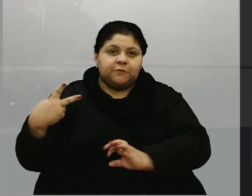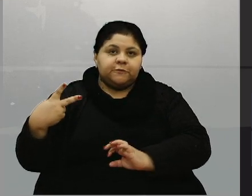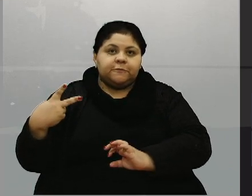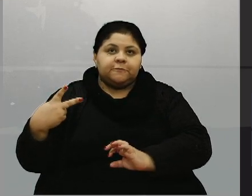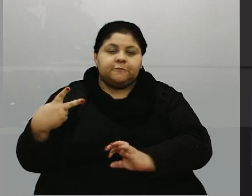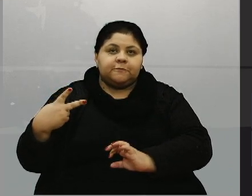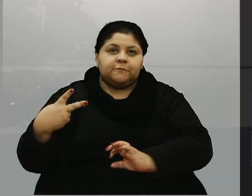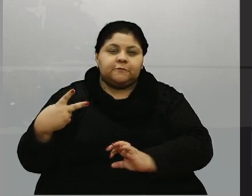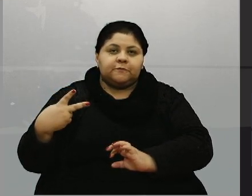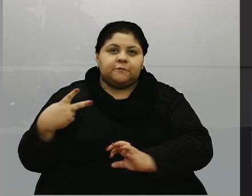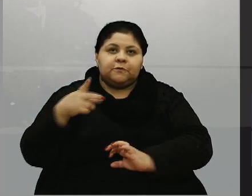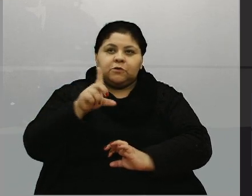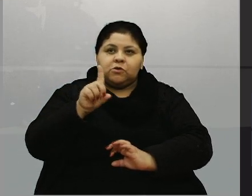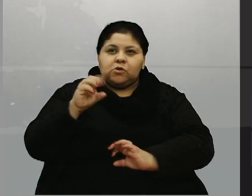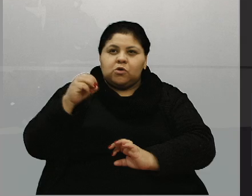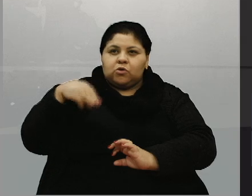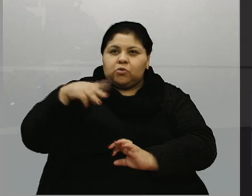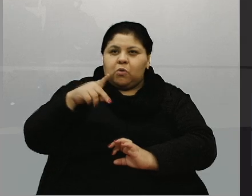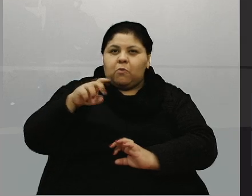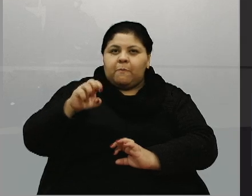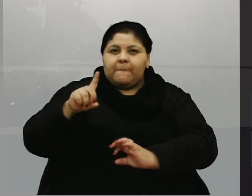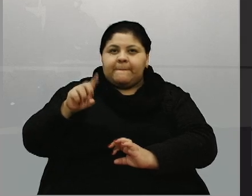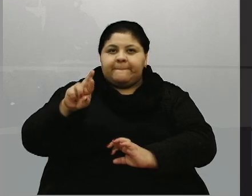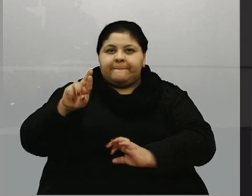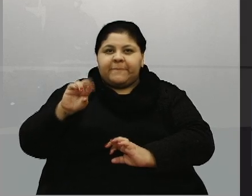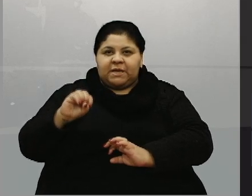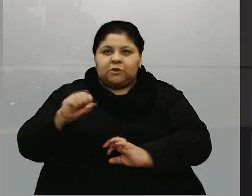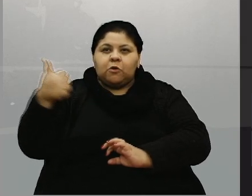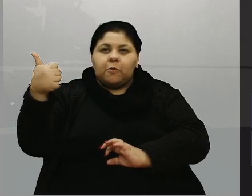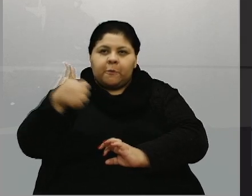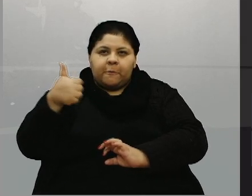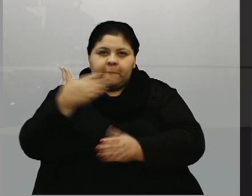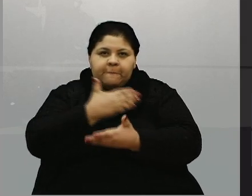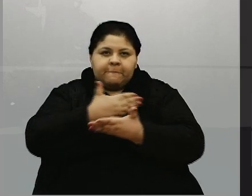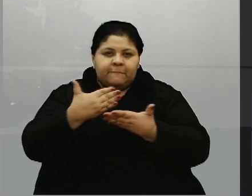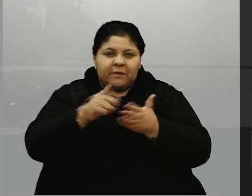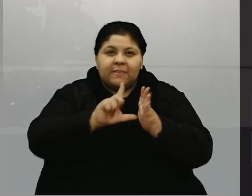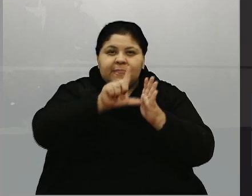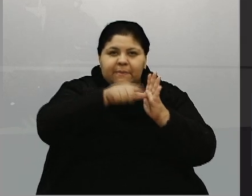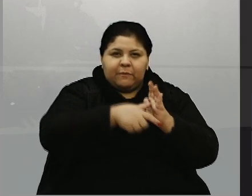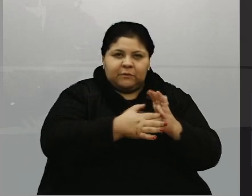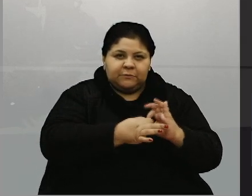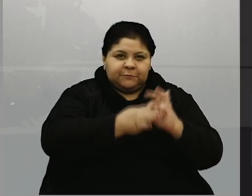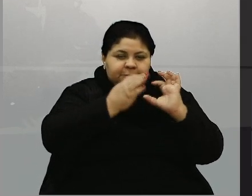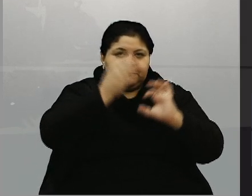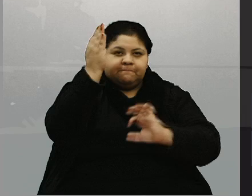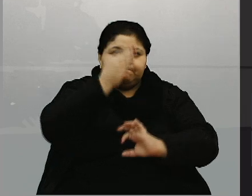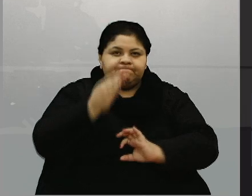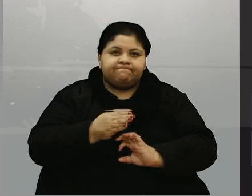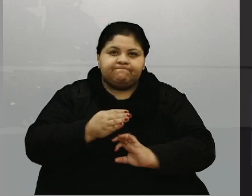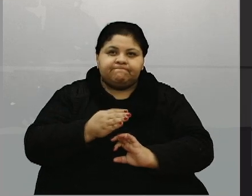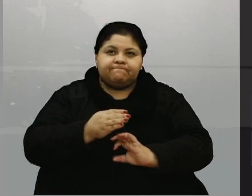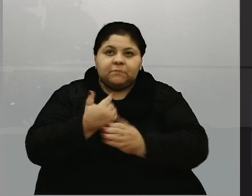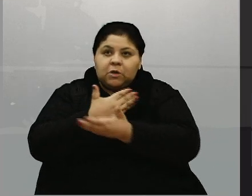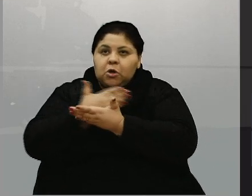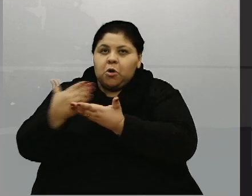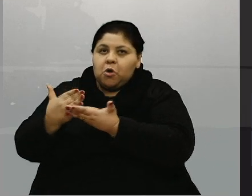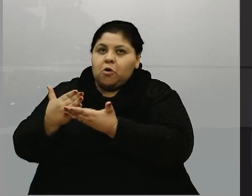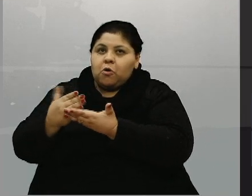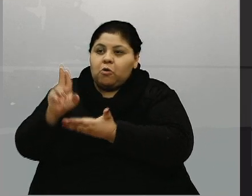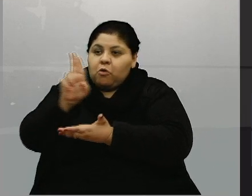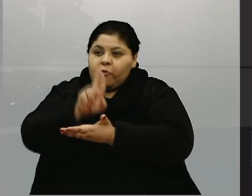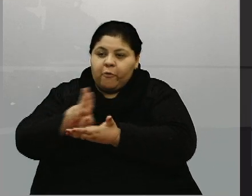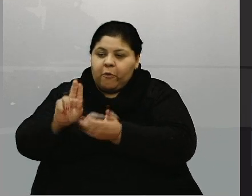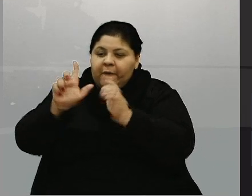Dom Pedro I, naquela época, após a independência do Brasil, visou ocupar essa região, a região